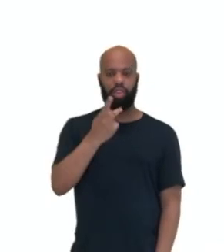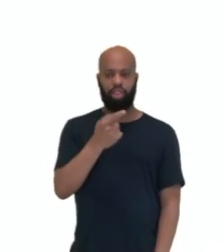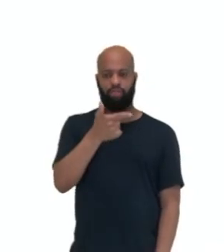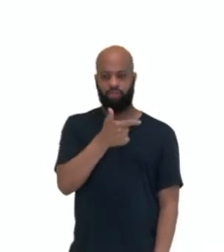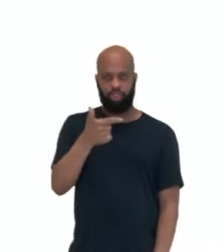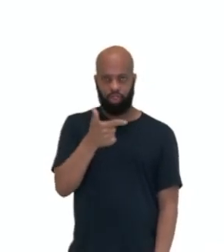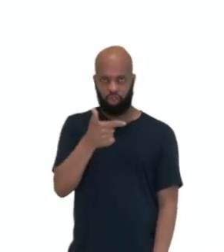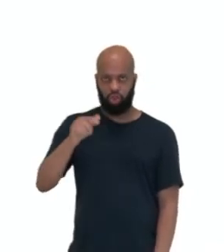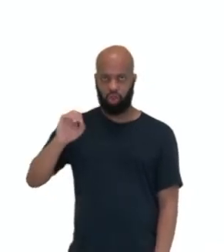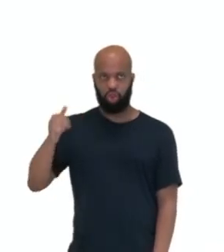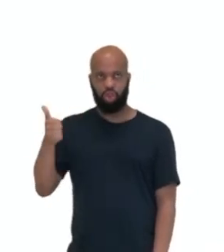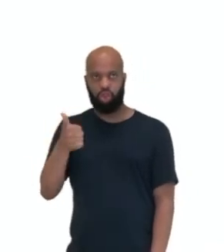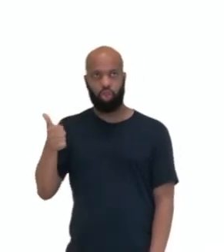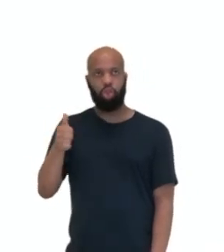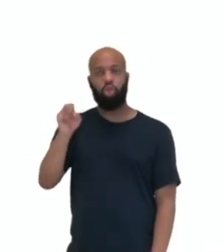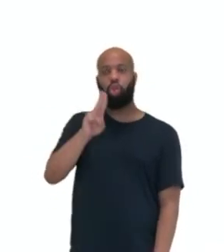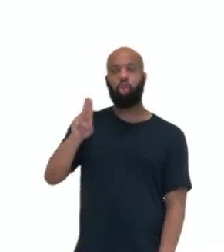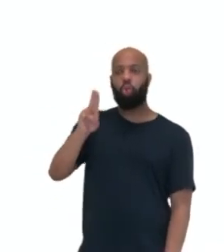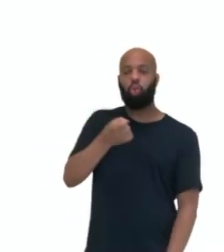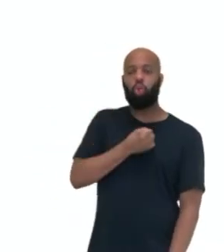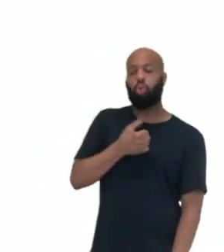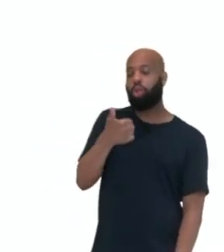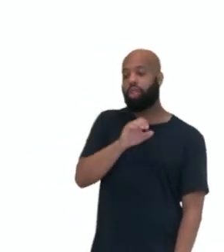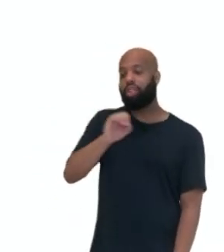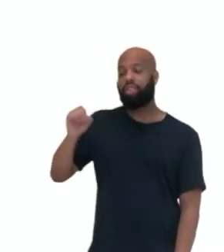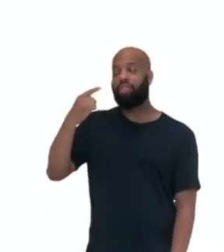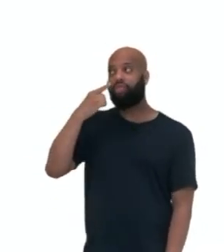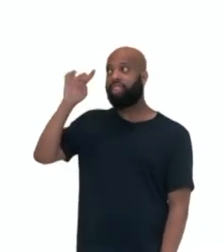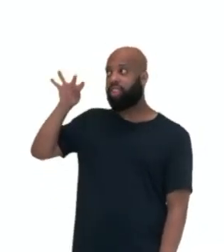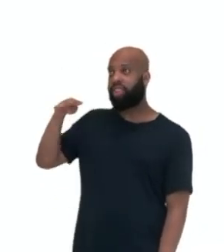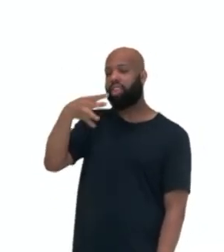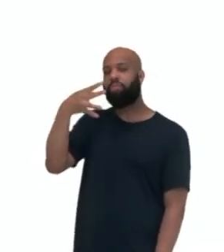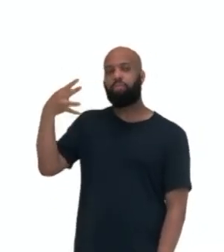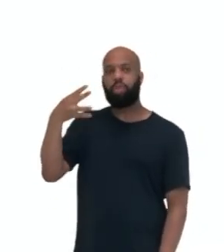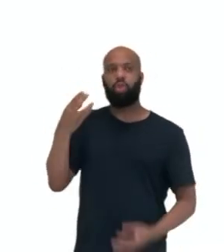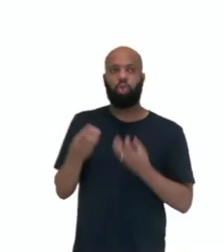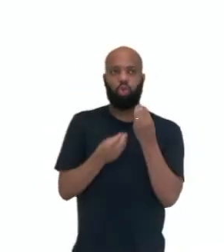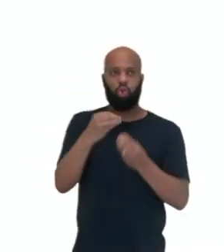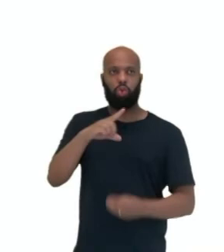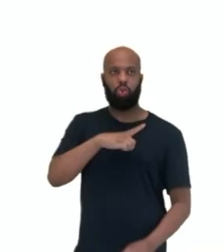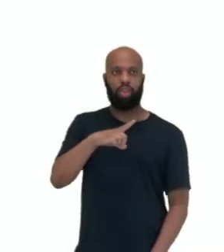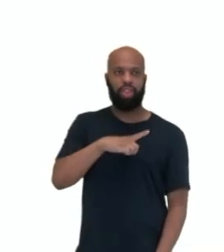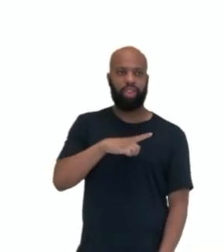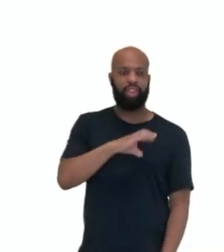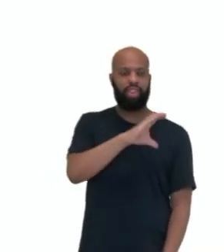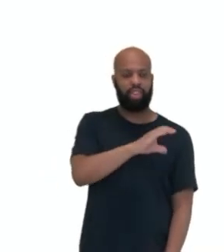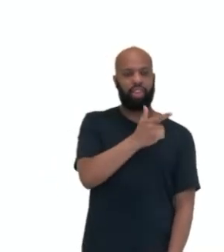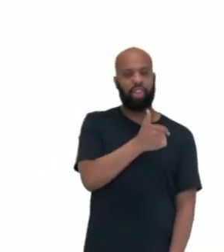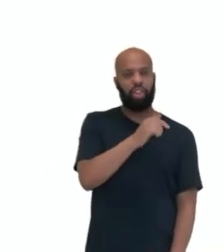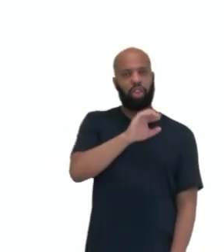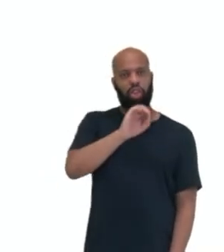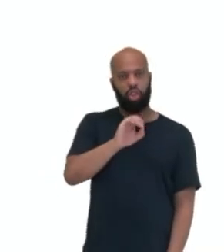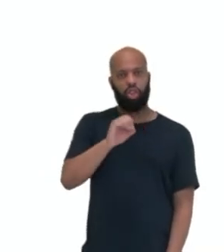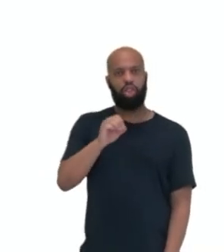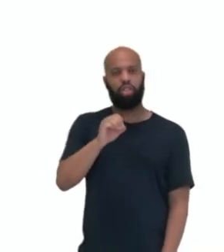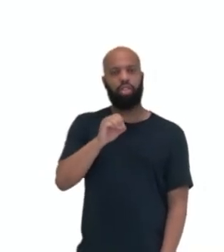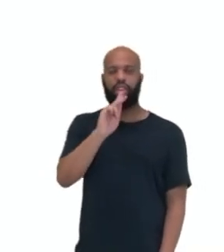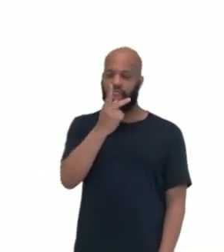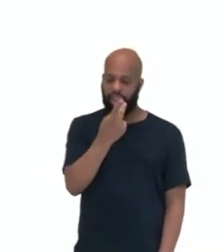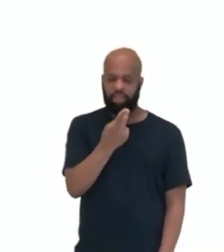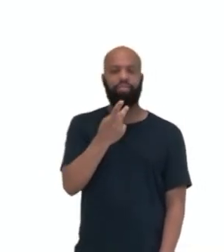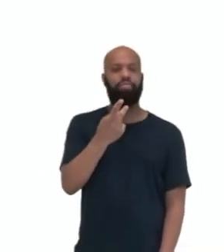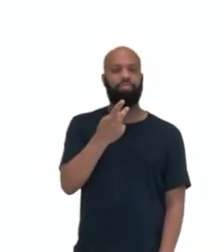da tabela abaixo deve ser feita da seguinte maneira. Olha aqui, ó. Composto sacarose, doçura comparativa